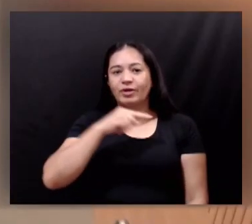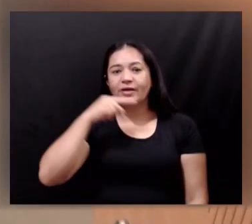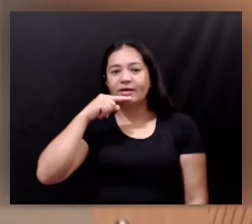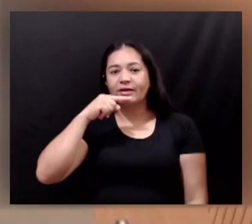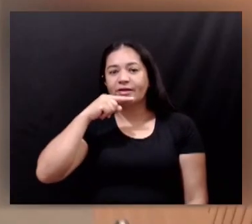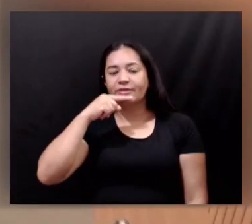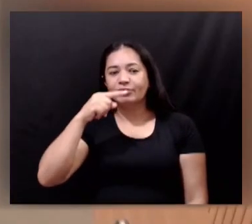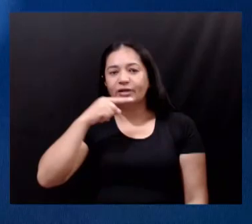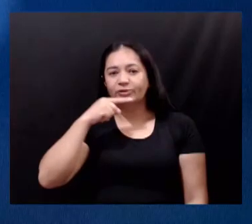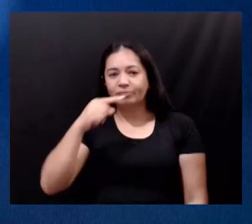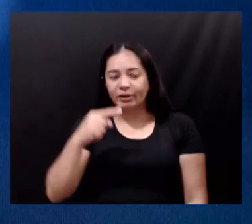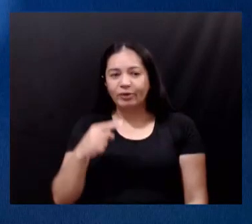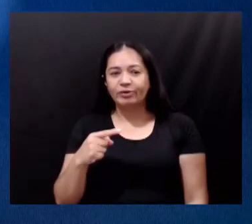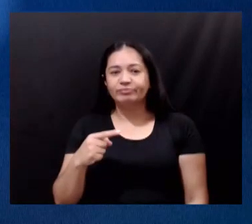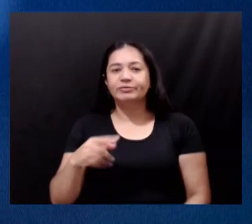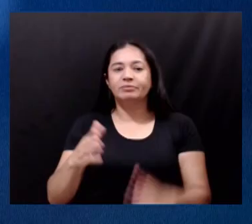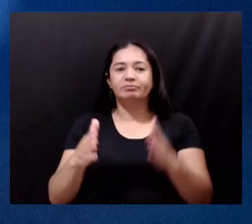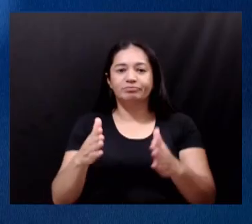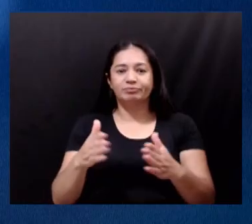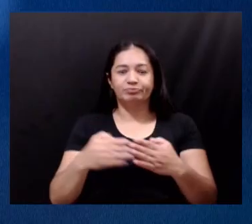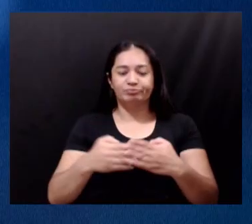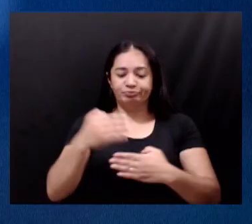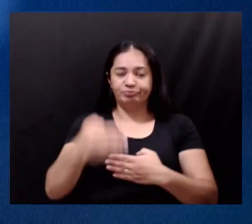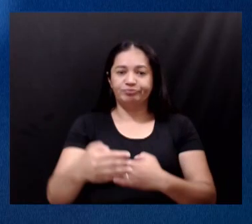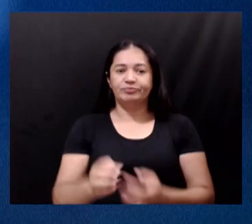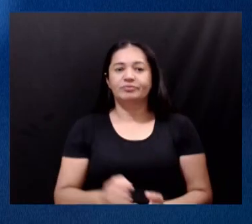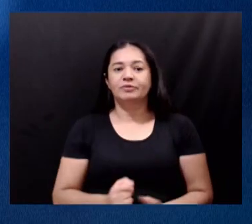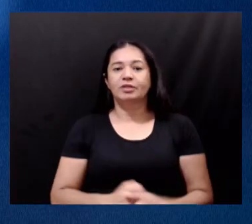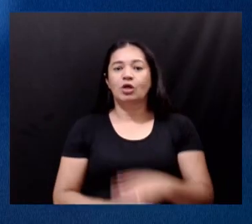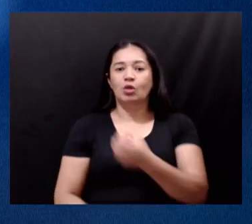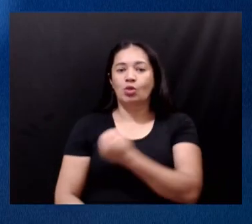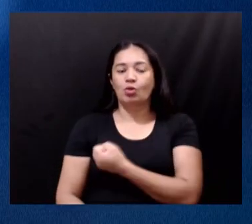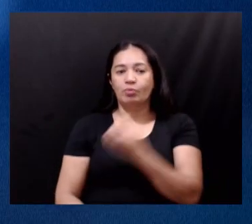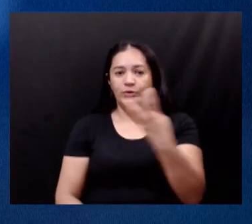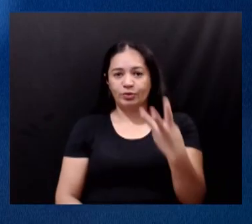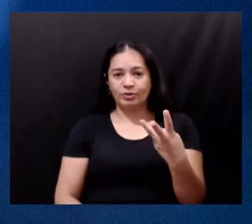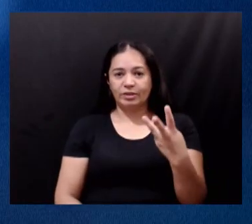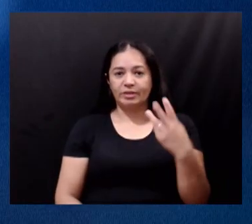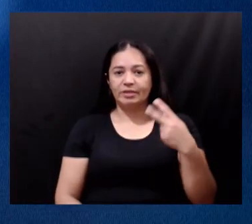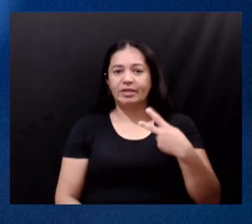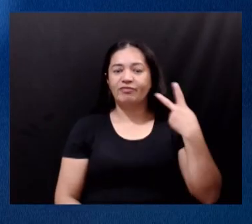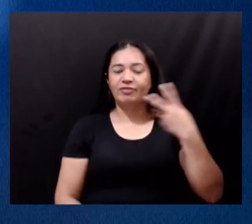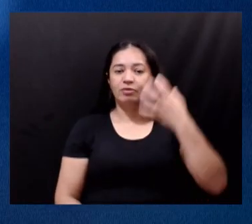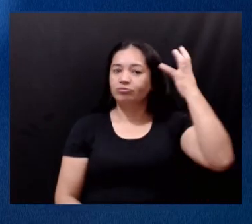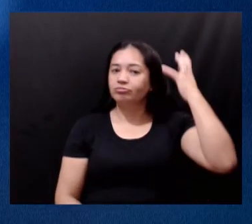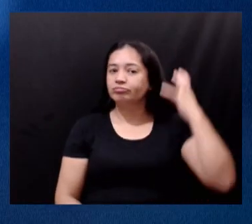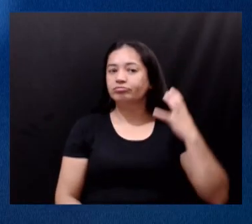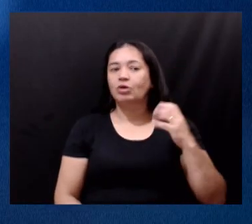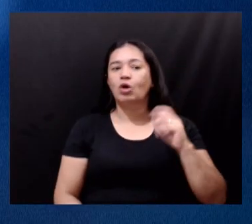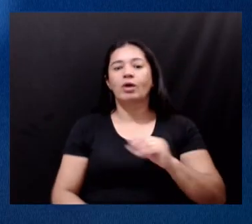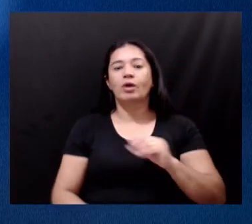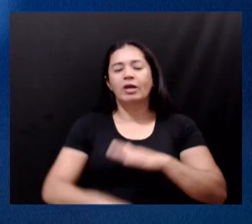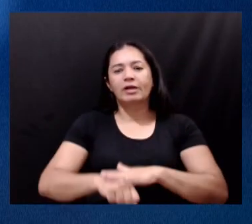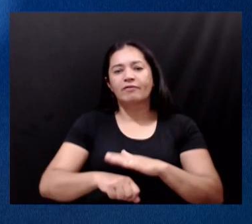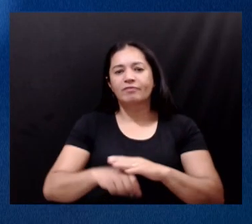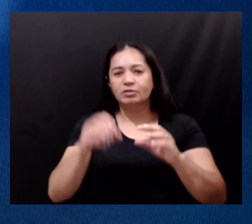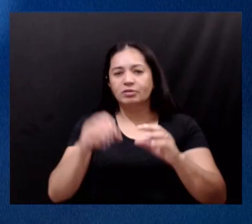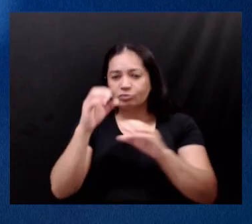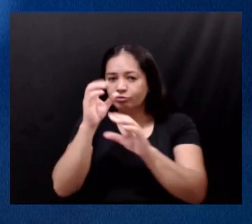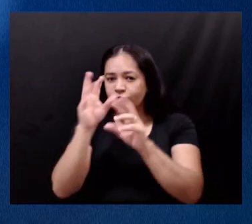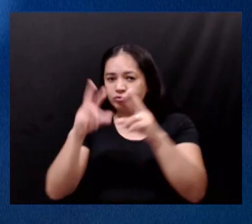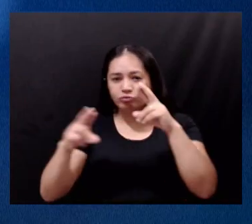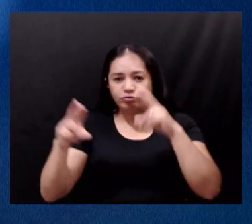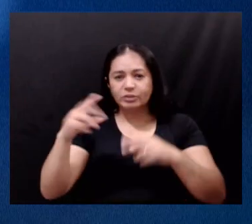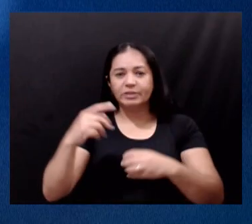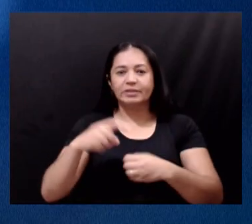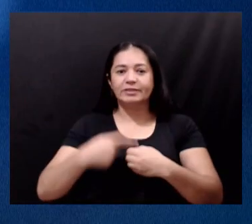durante a reunião. O item 3, também de autoria da vereadora Guida Calisto, que institui o Observatório da cidade de Campinas, teve